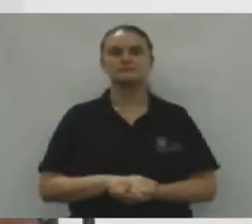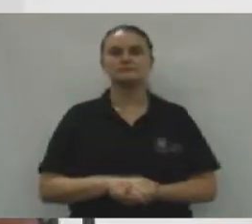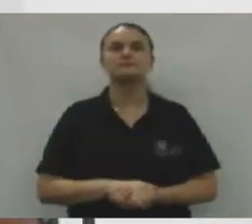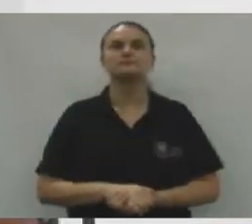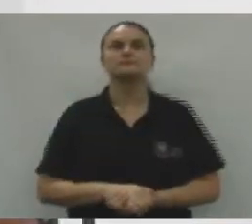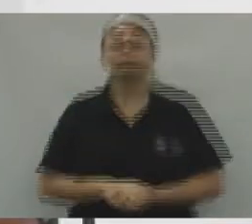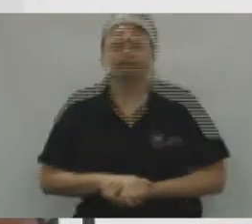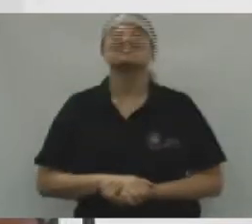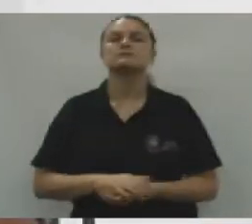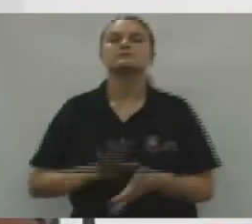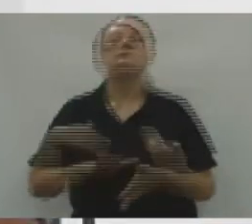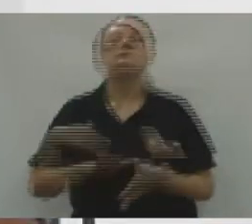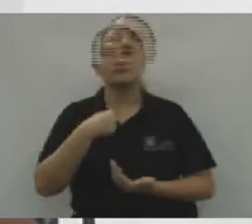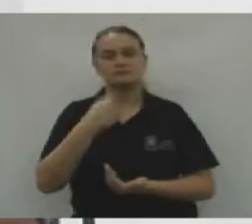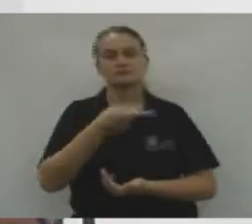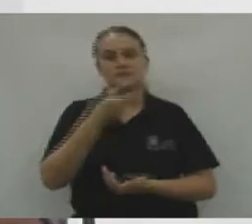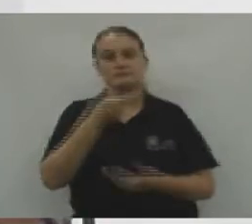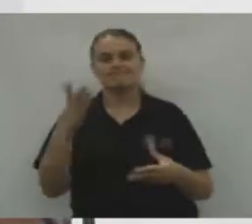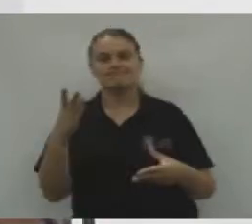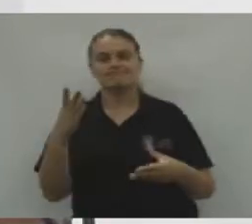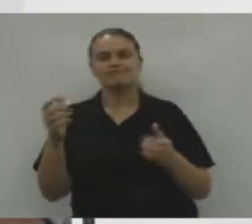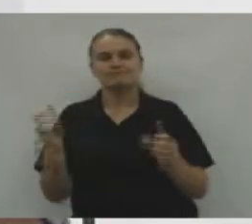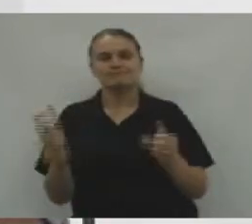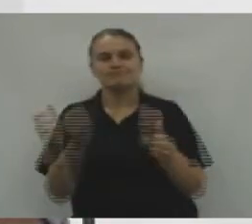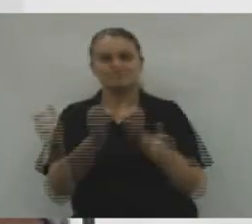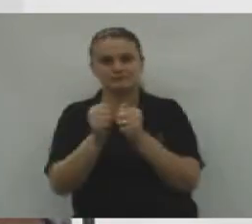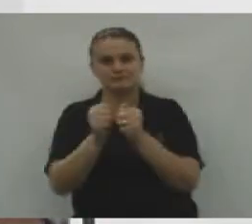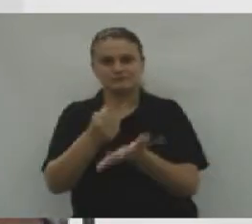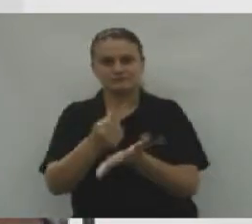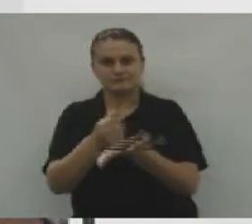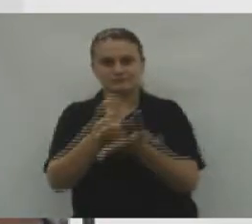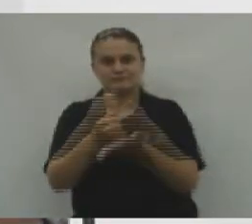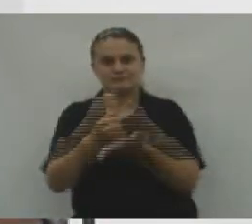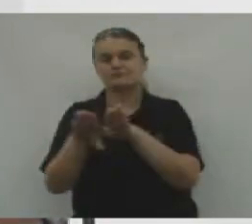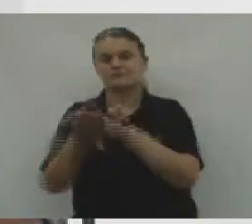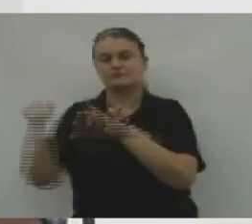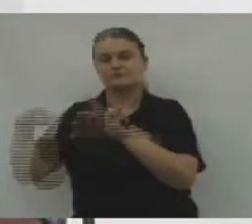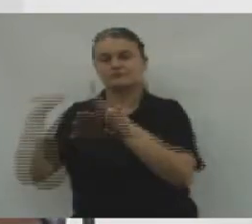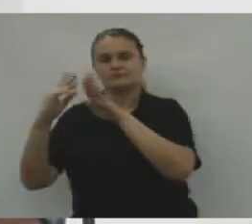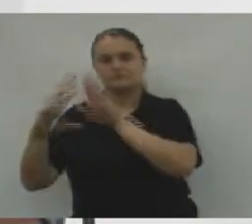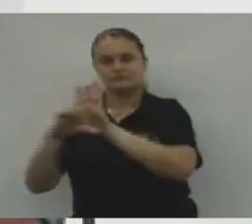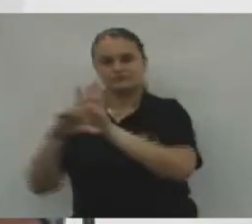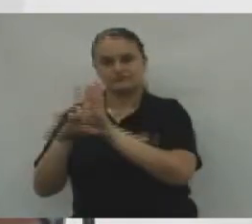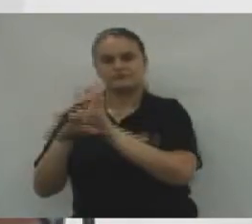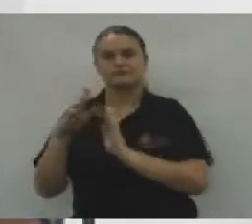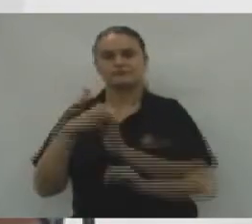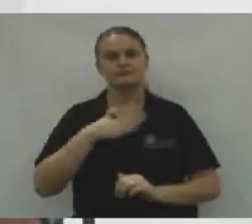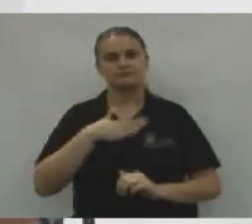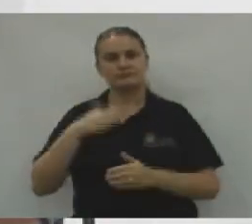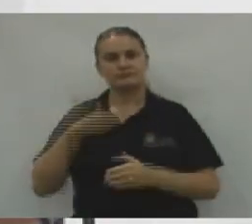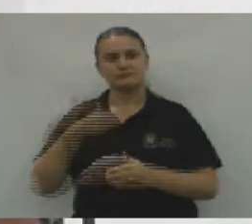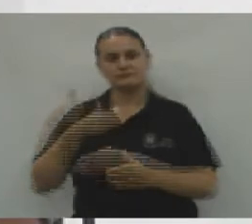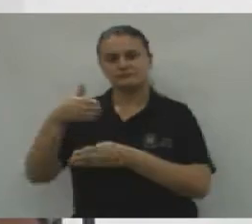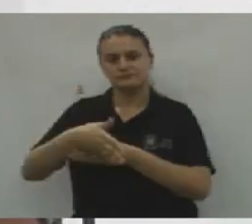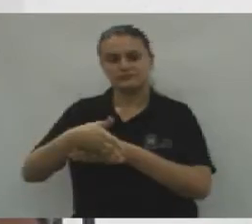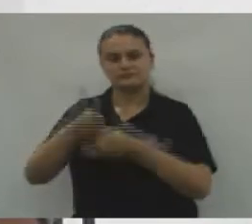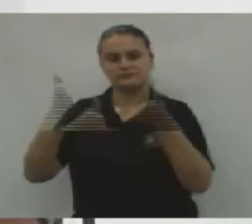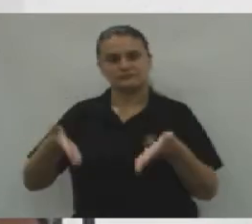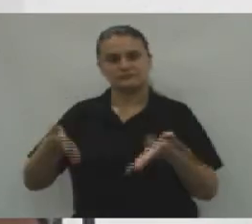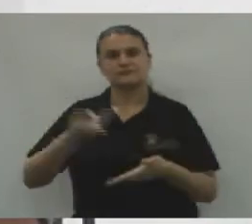quando eu falo nas parcerias, incluo também o Poder Legislativo, né? A minha vinda